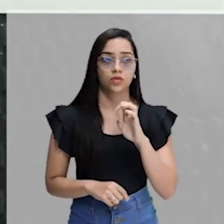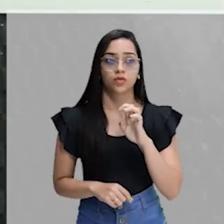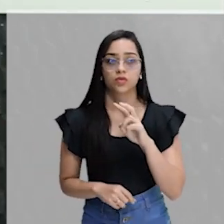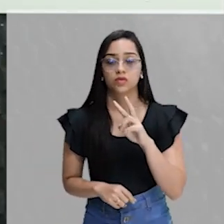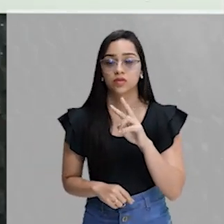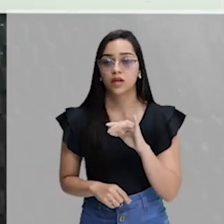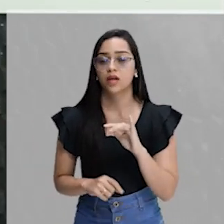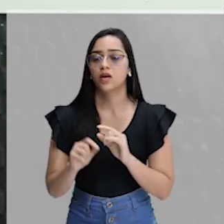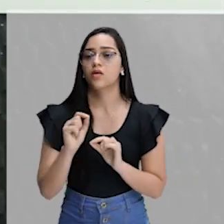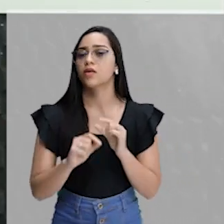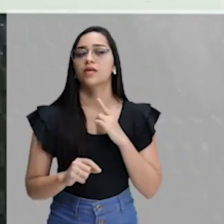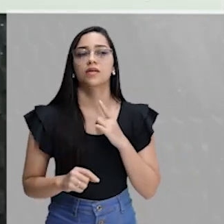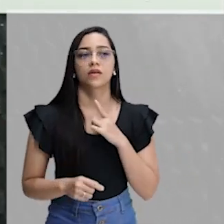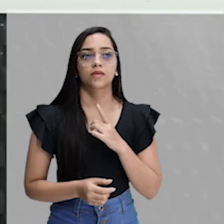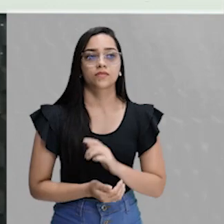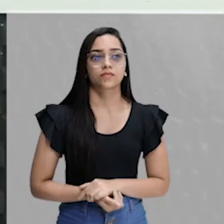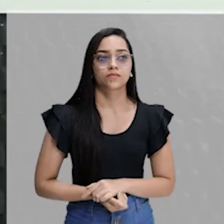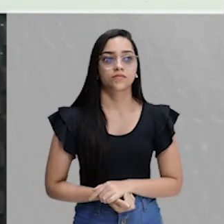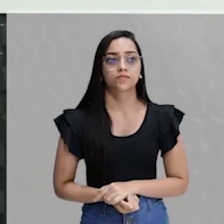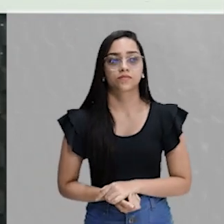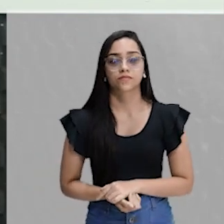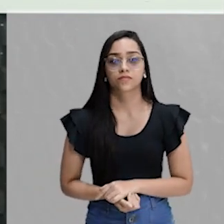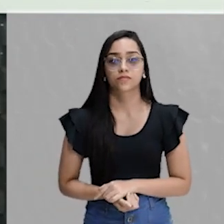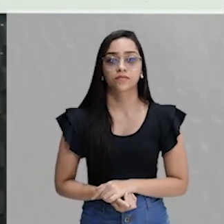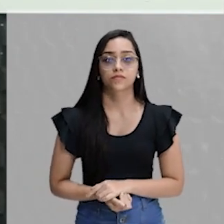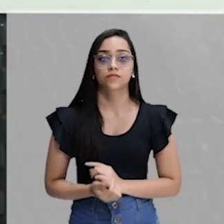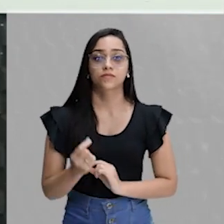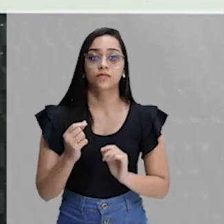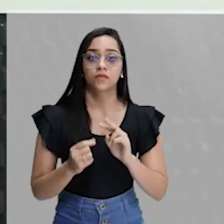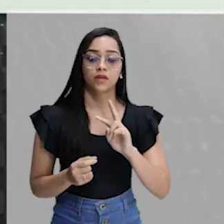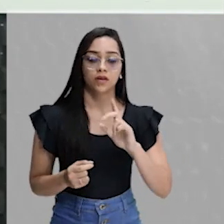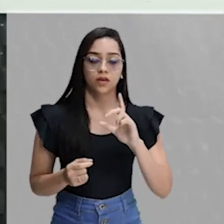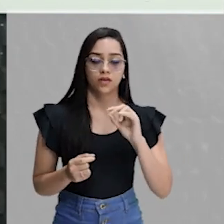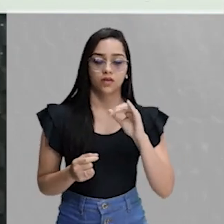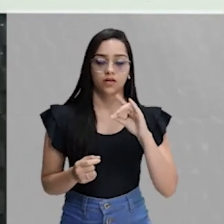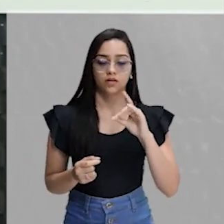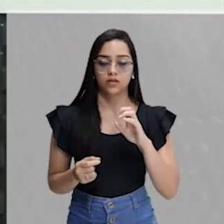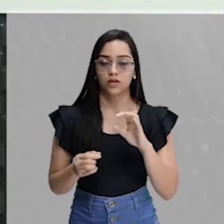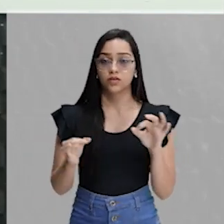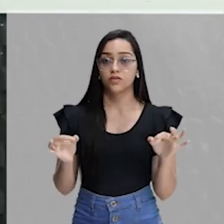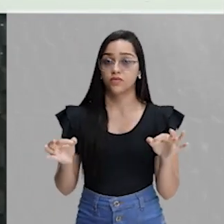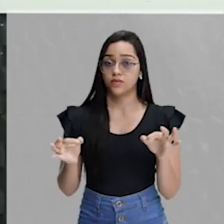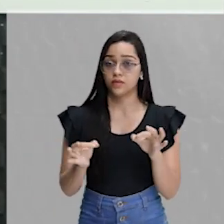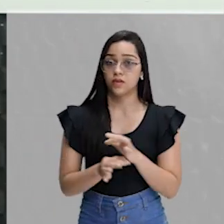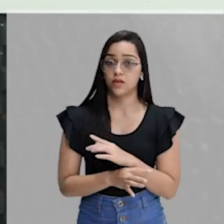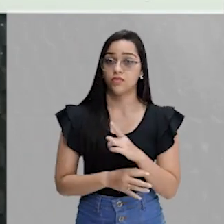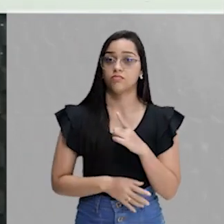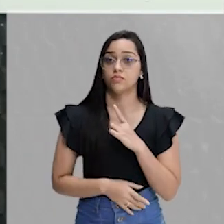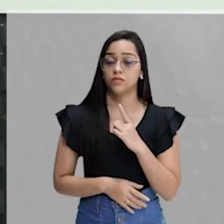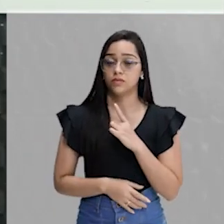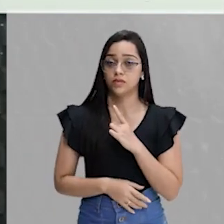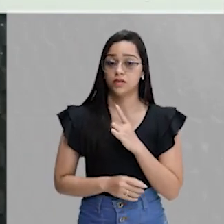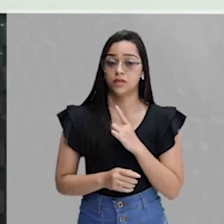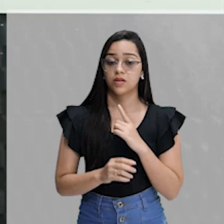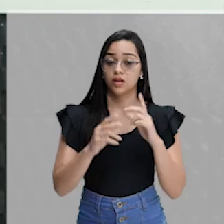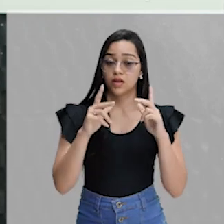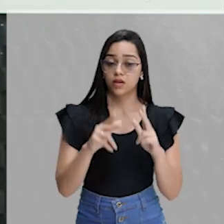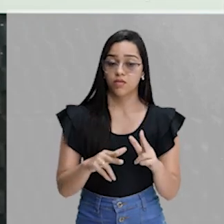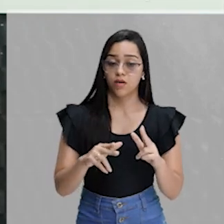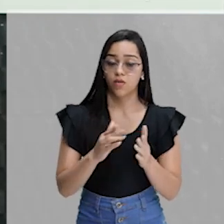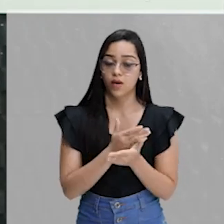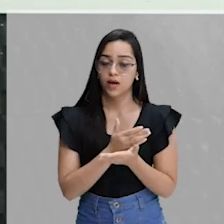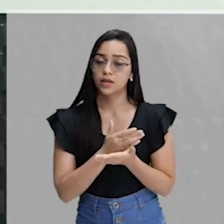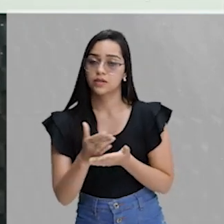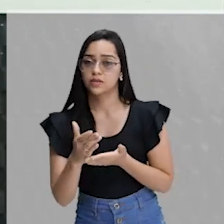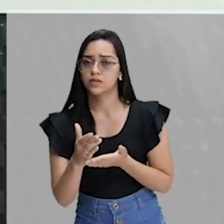nós temos o seguinte, certo? Que a velocidade final é igual à velocidade